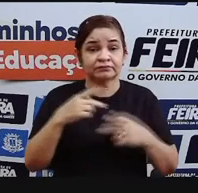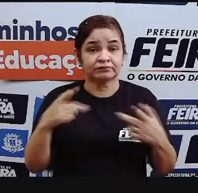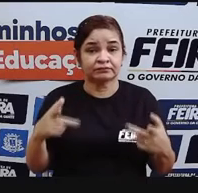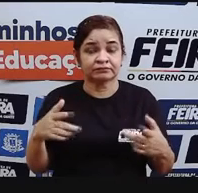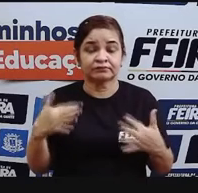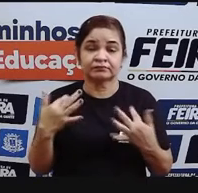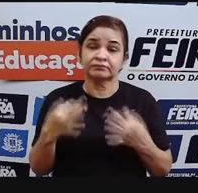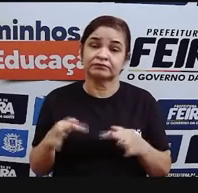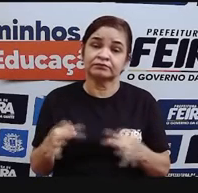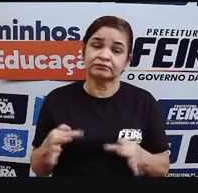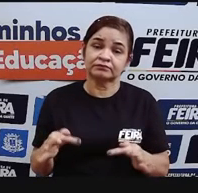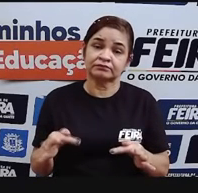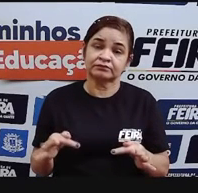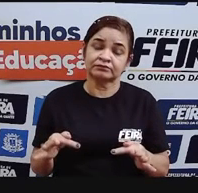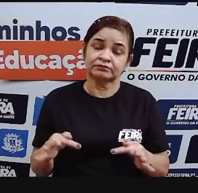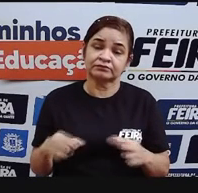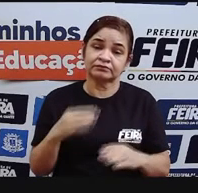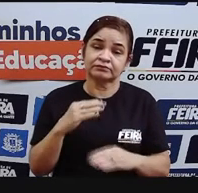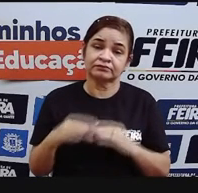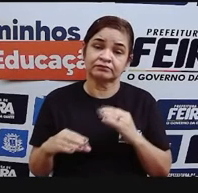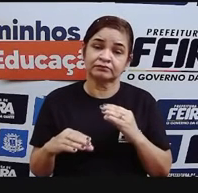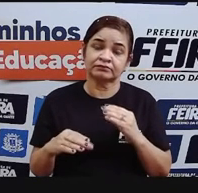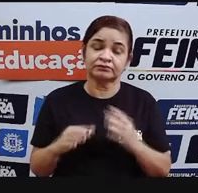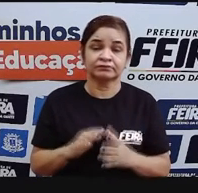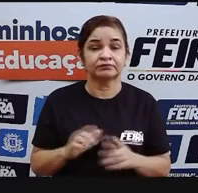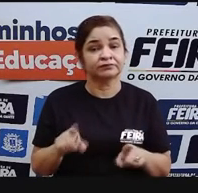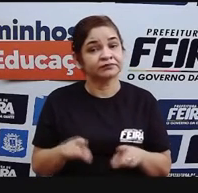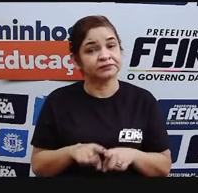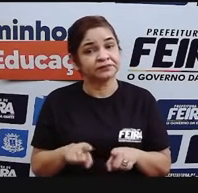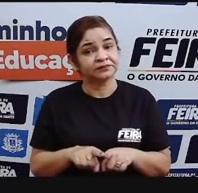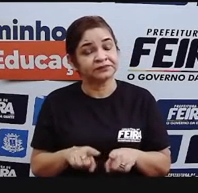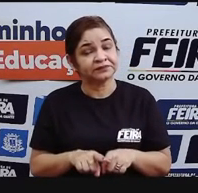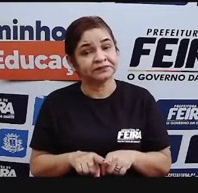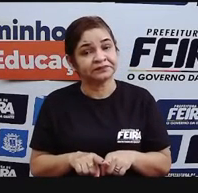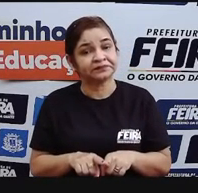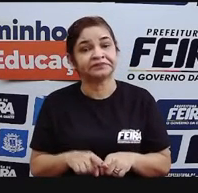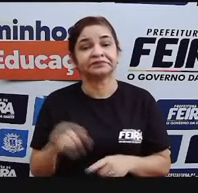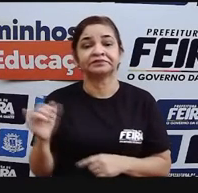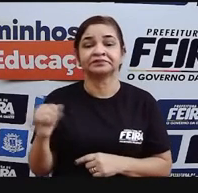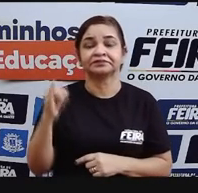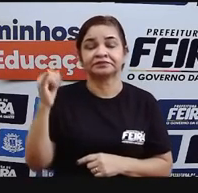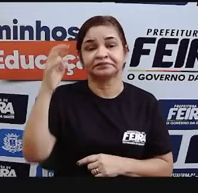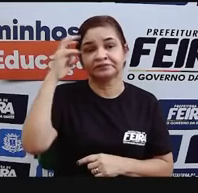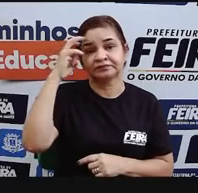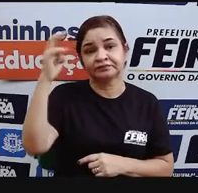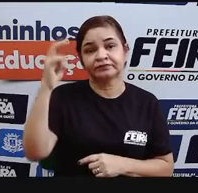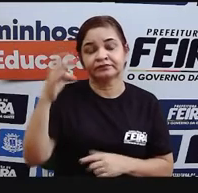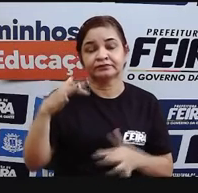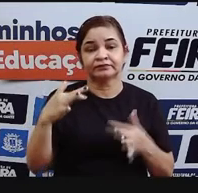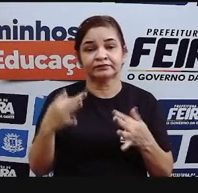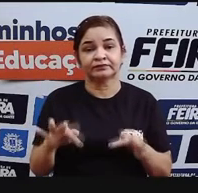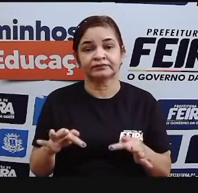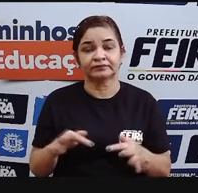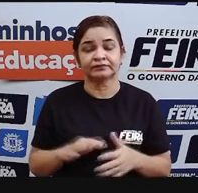de informação e comunicação. Ou seja, habilidosa aí na informática.